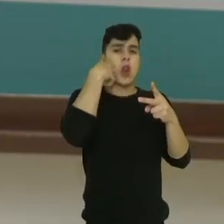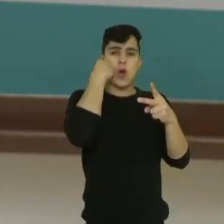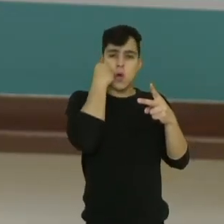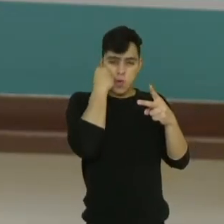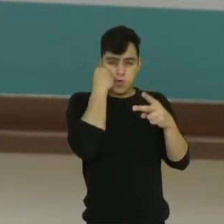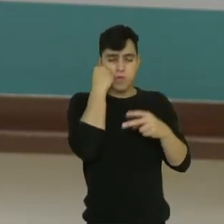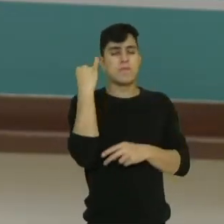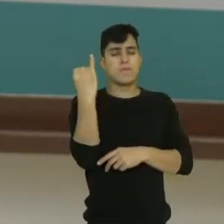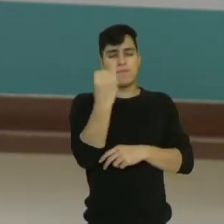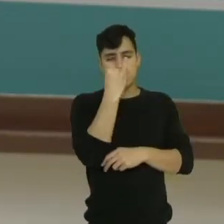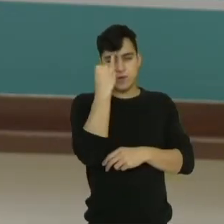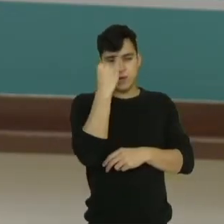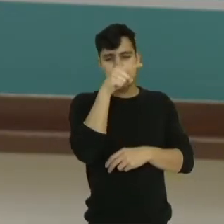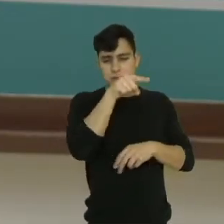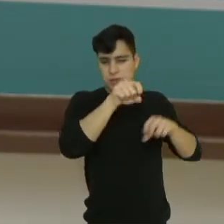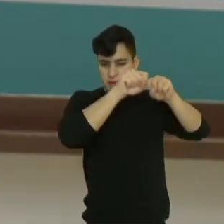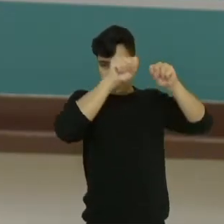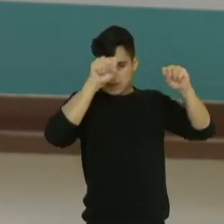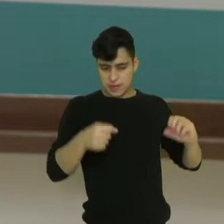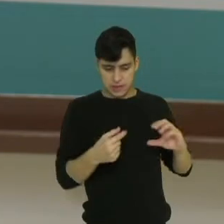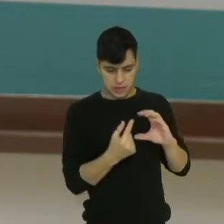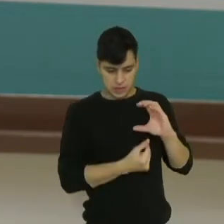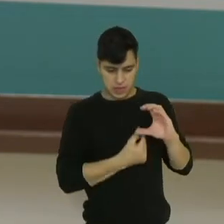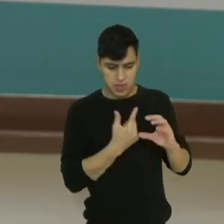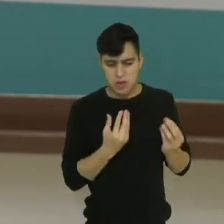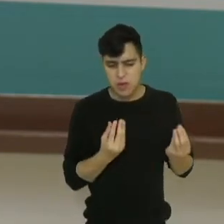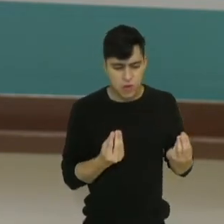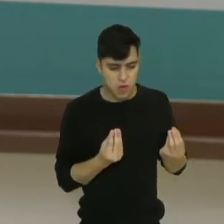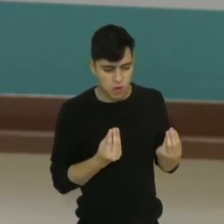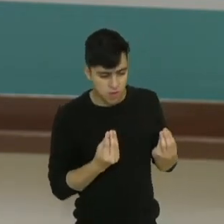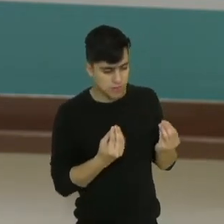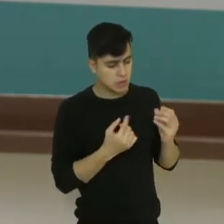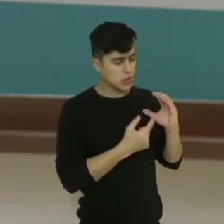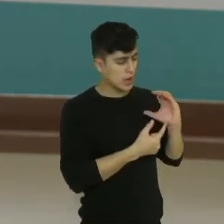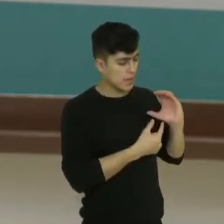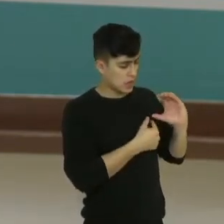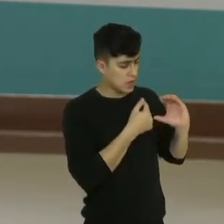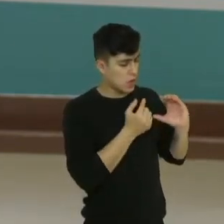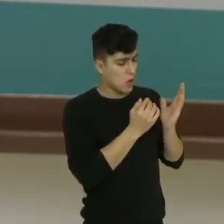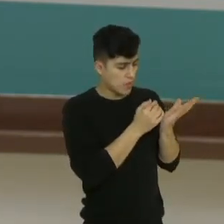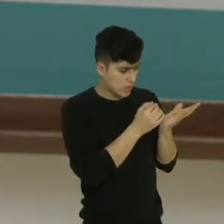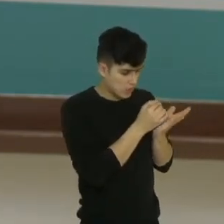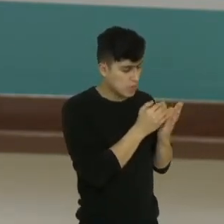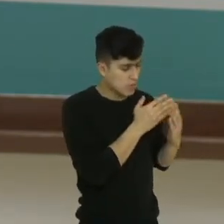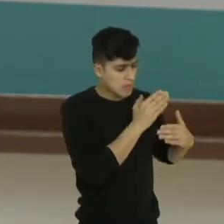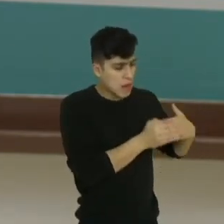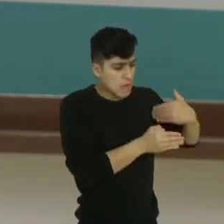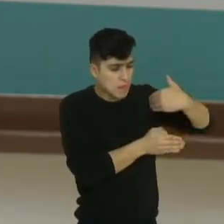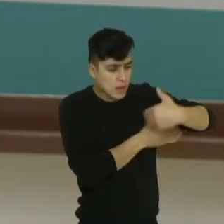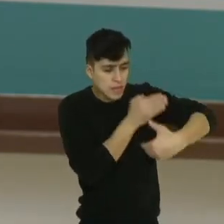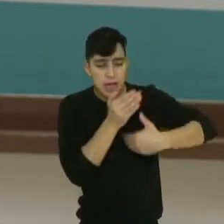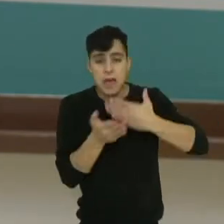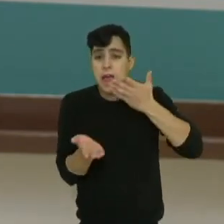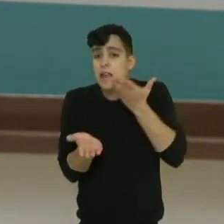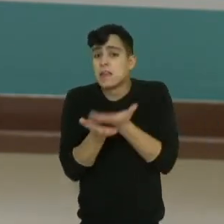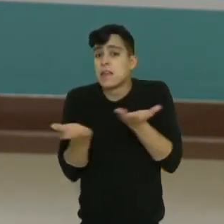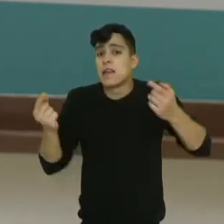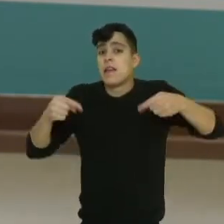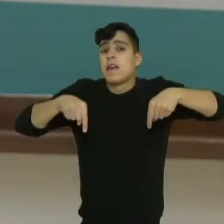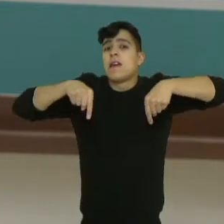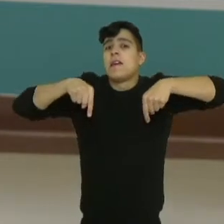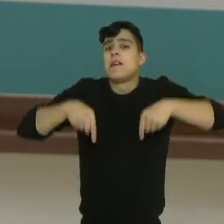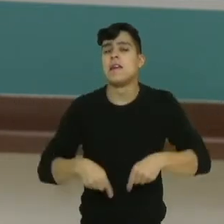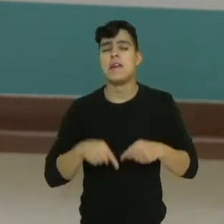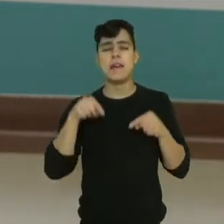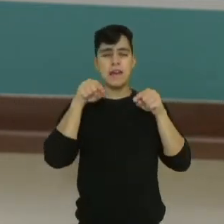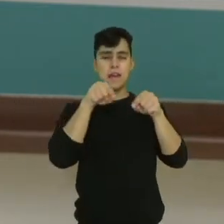esta situação de como isso foi se desenvolvendo até os dias atuais, nós vamos dizer que são as fases do capitalismo.